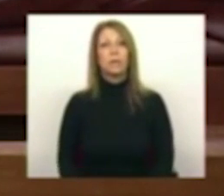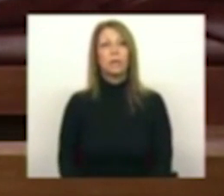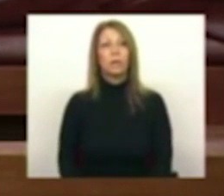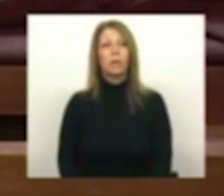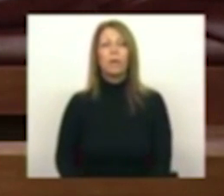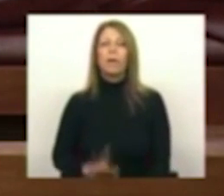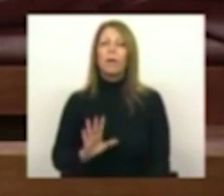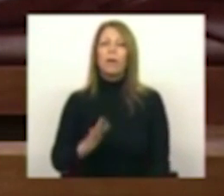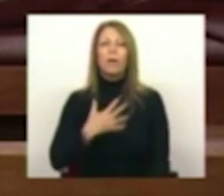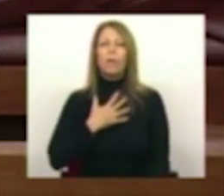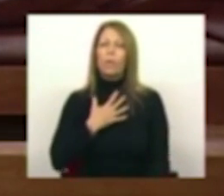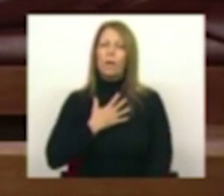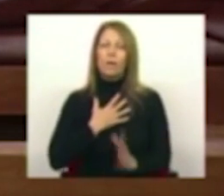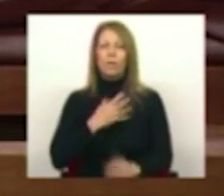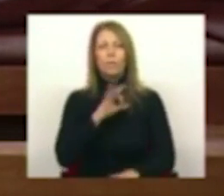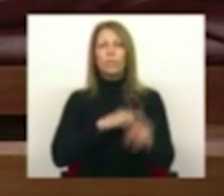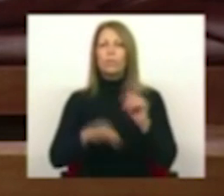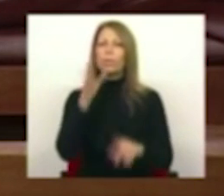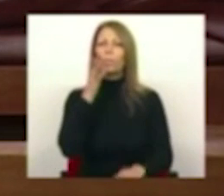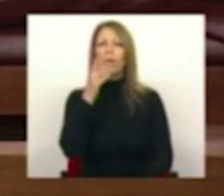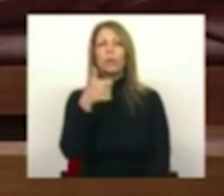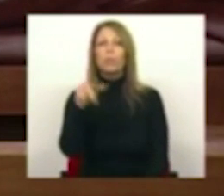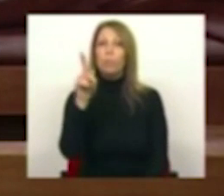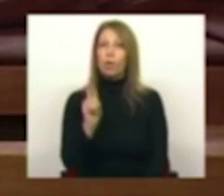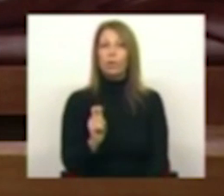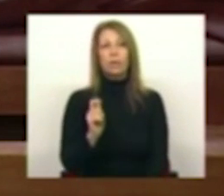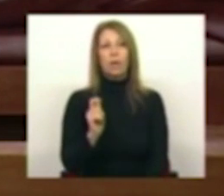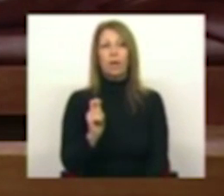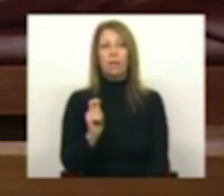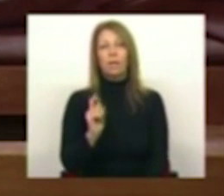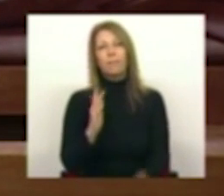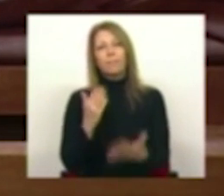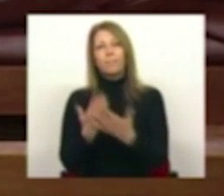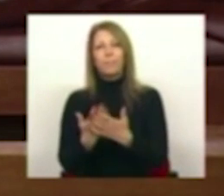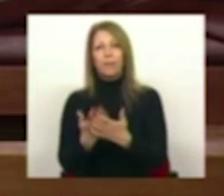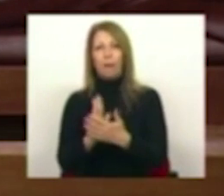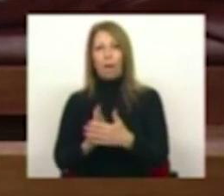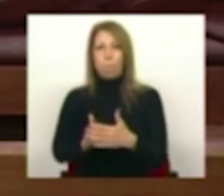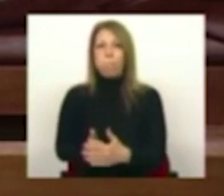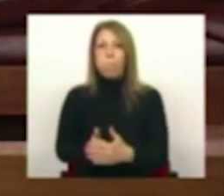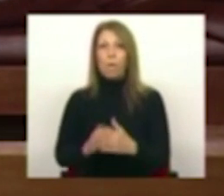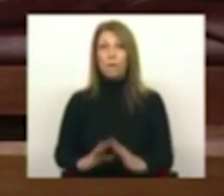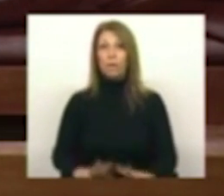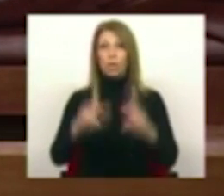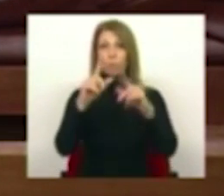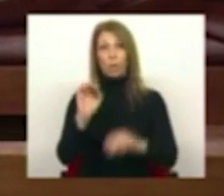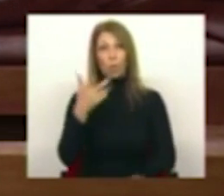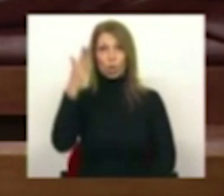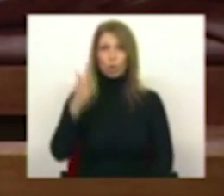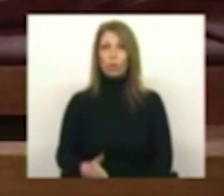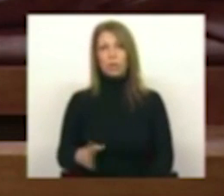Não queiram os senhores deputados do Bloco de Esquerda gripar o motor do crescimento e da justiça